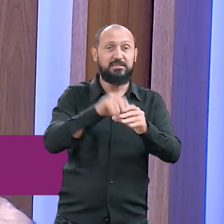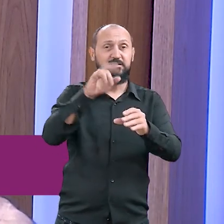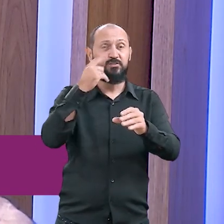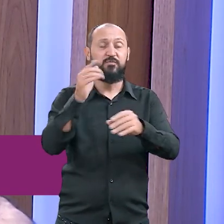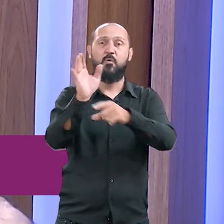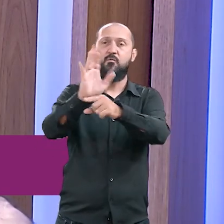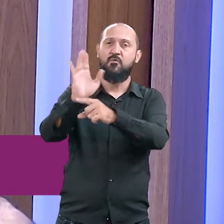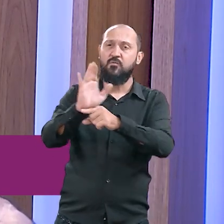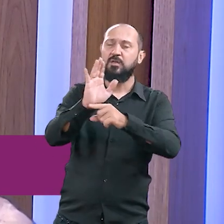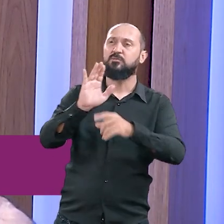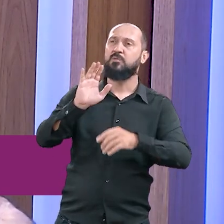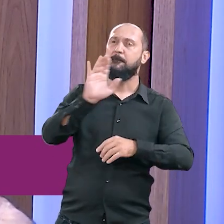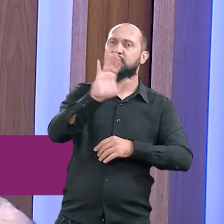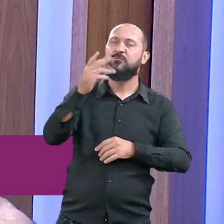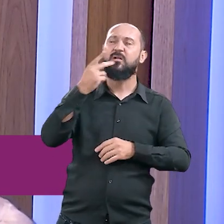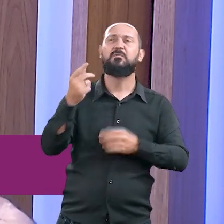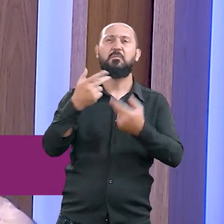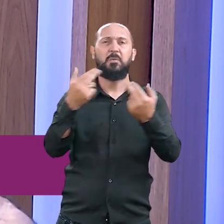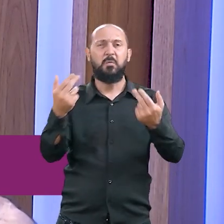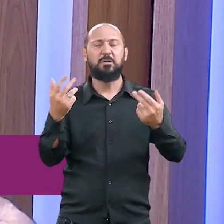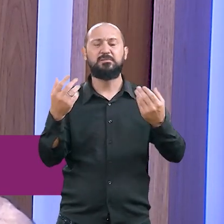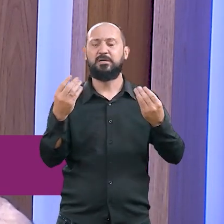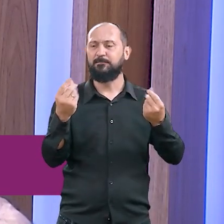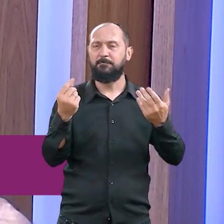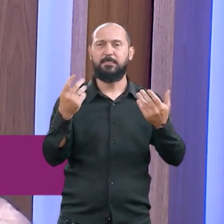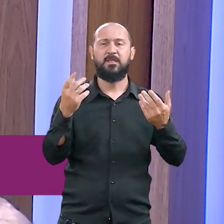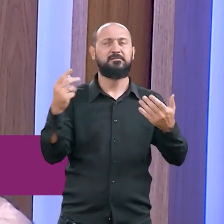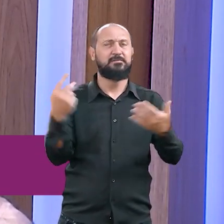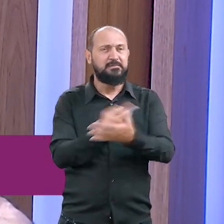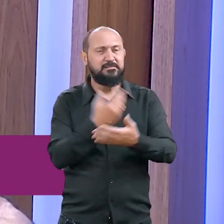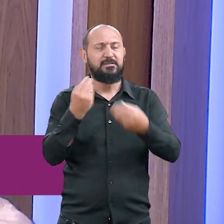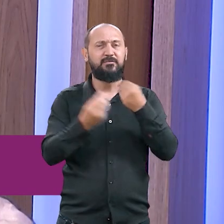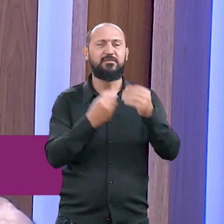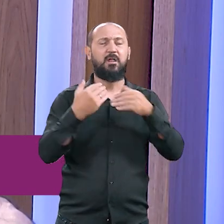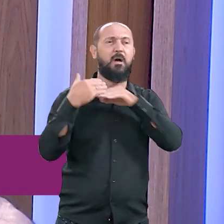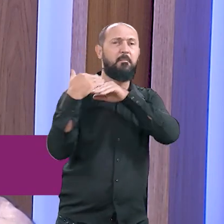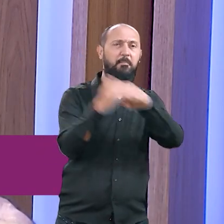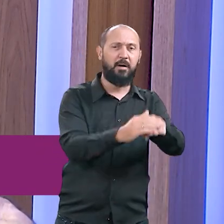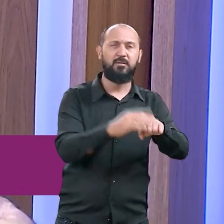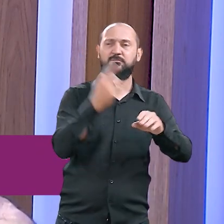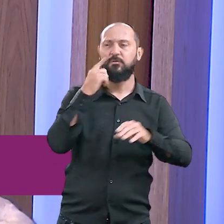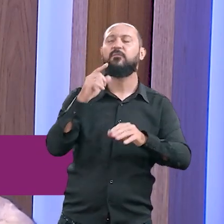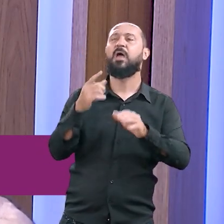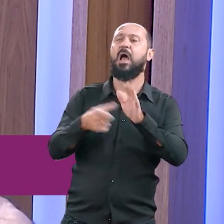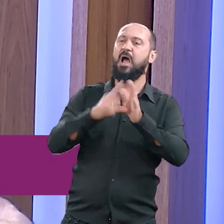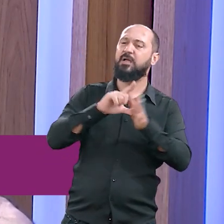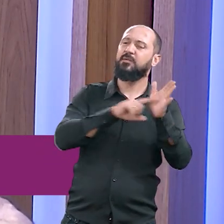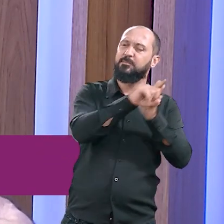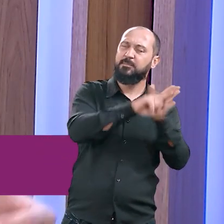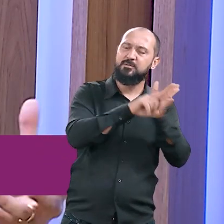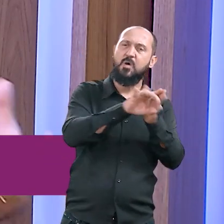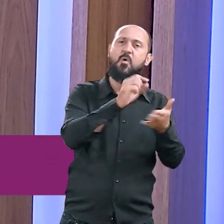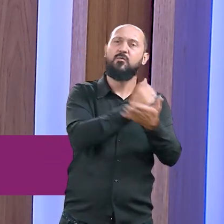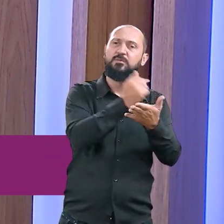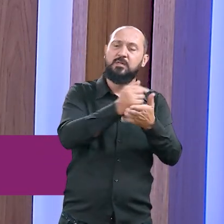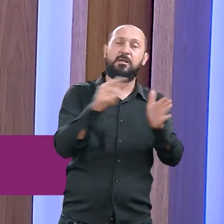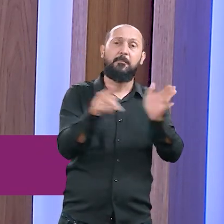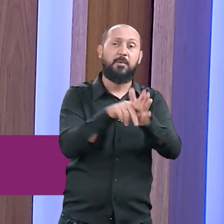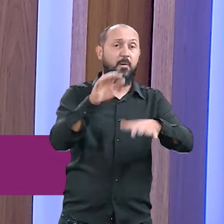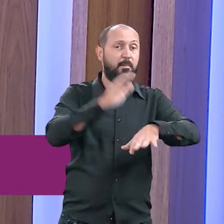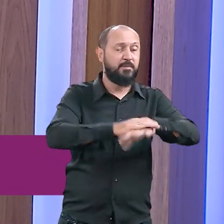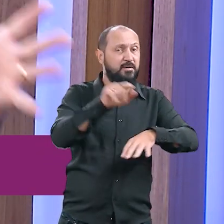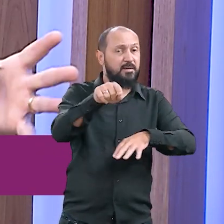antes de acabar a gravação do filme. E aí eles usaram a tecnologia do deepfake para fazer trechos do filme que ela